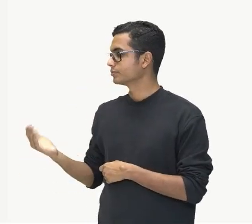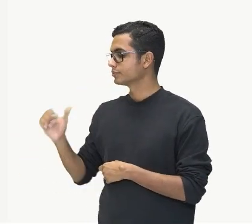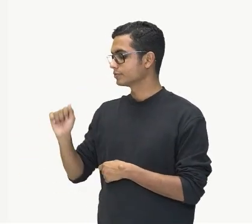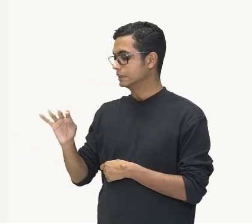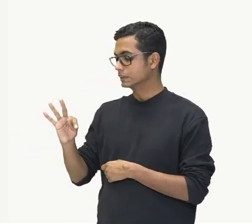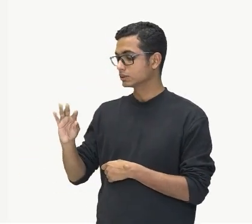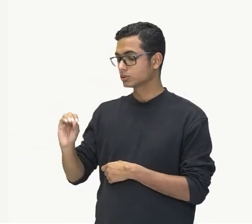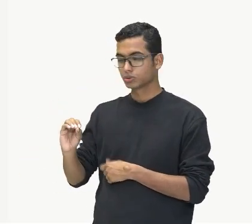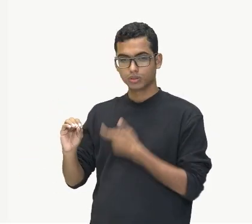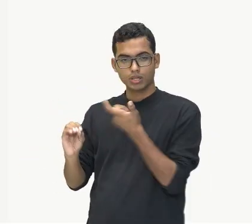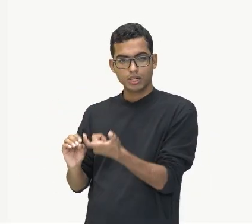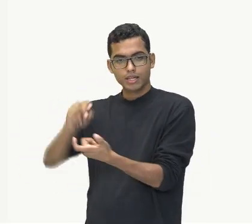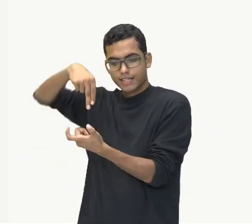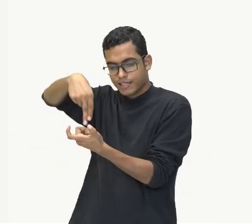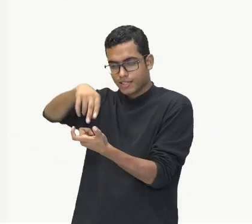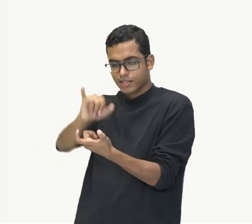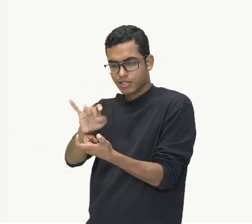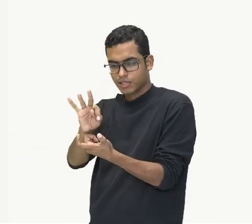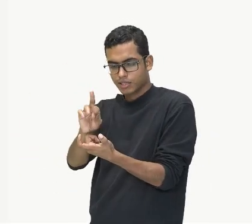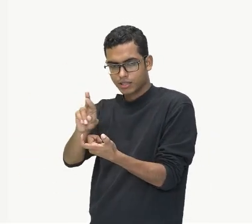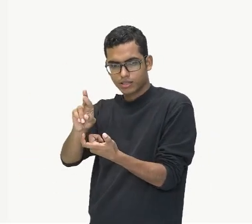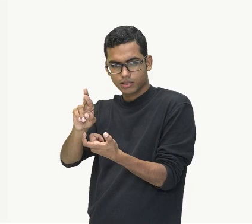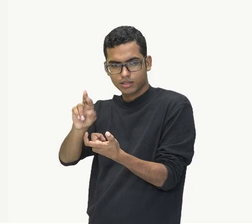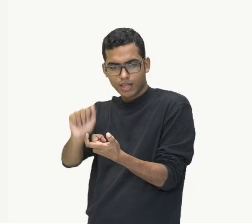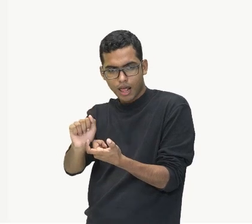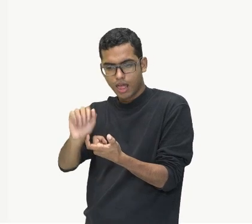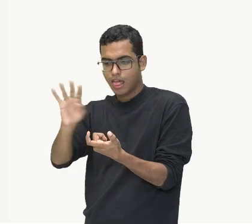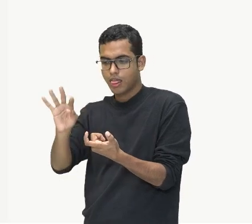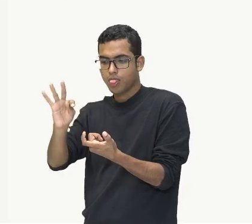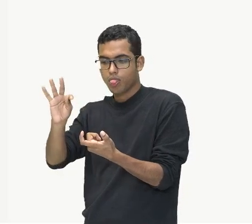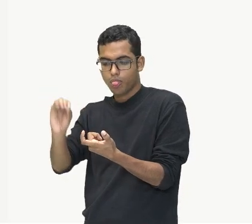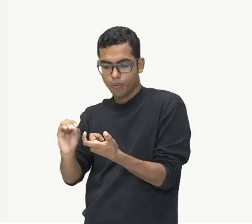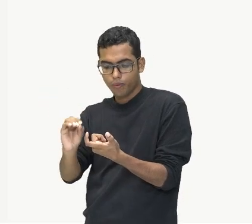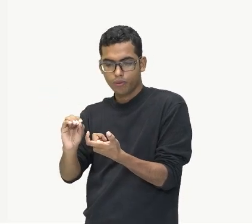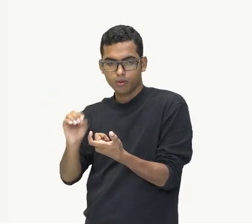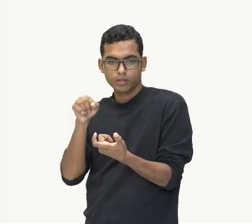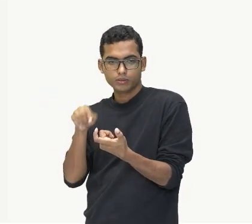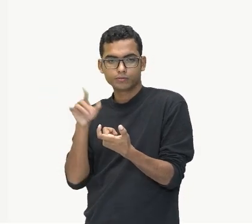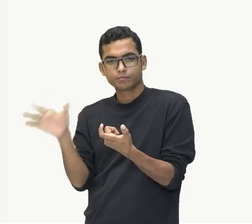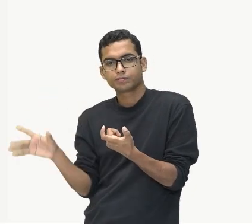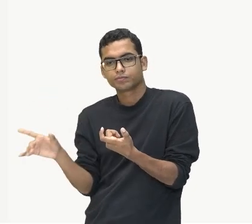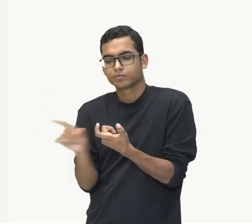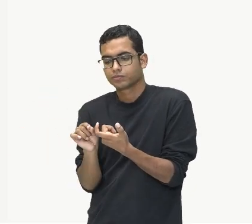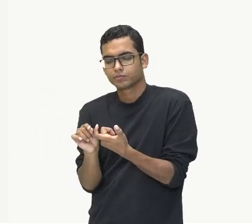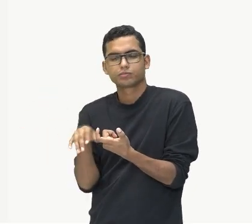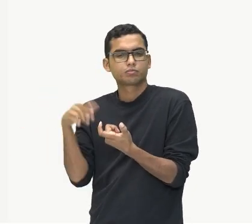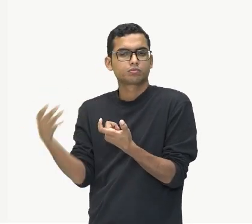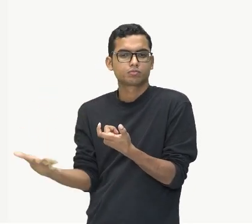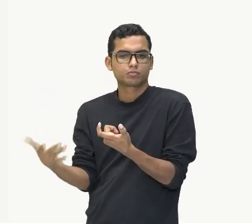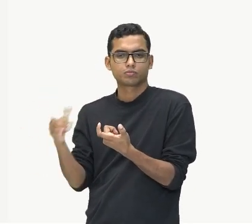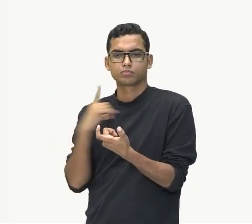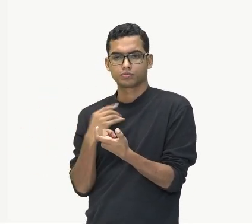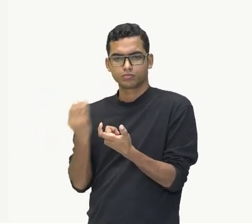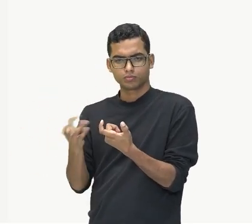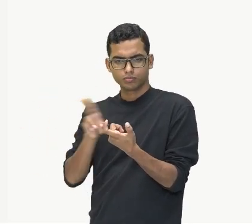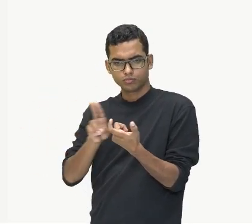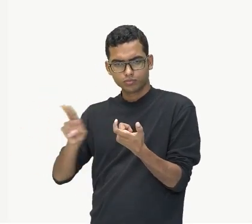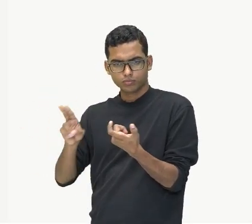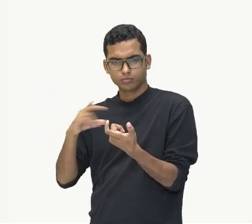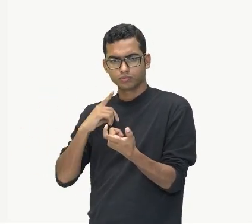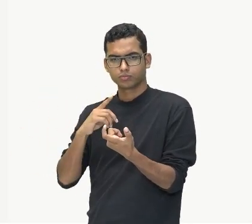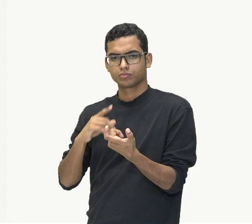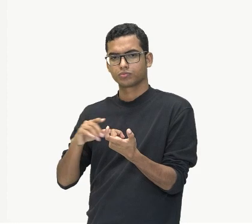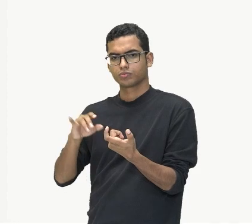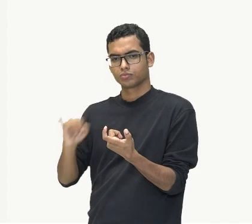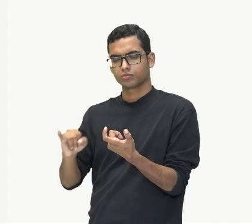Quando o ânion termina em ato, qual é o sufixo que eu vou usar para nomear ele? É o